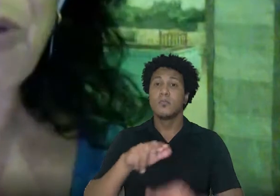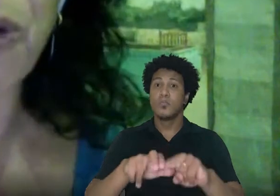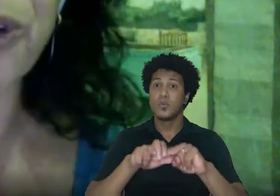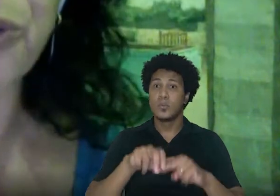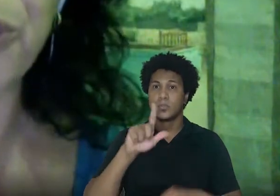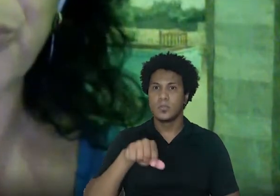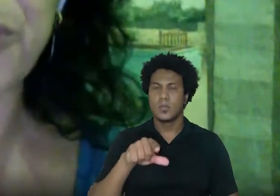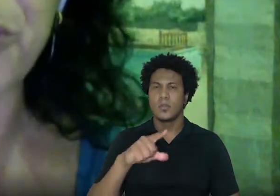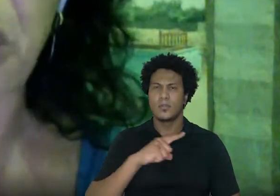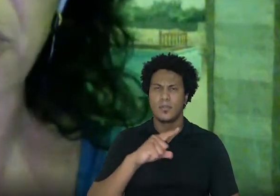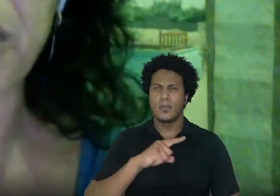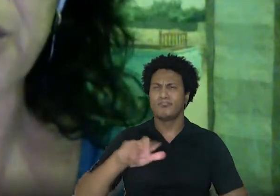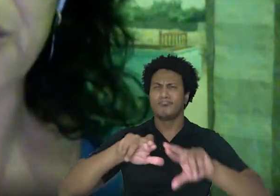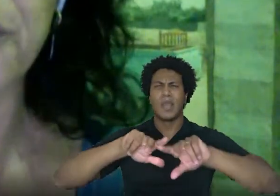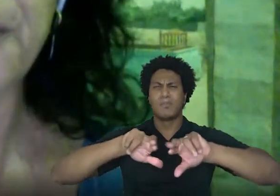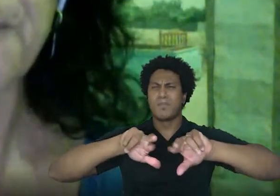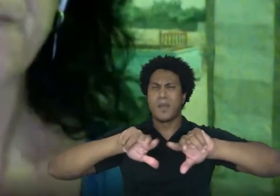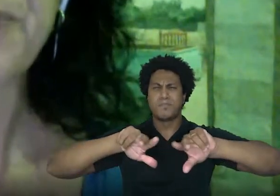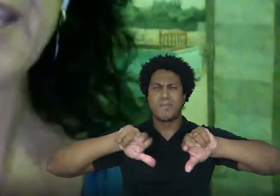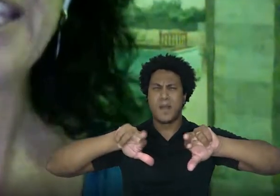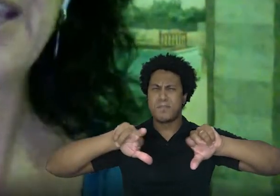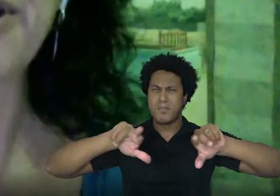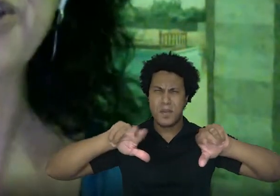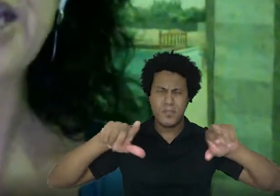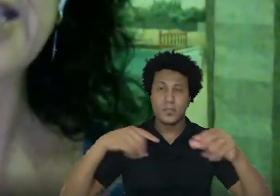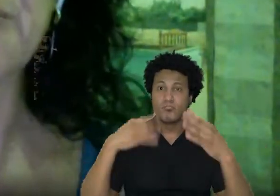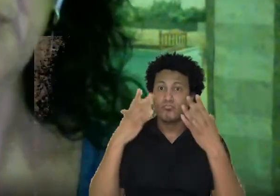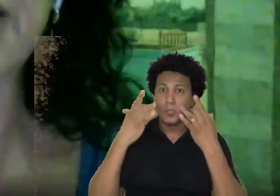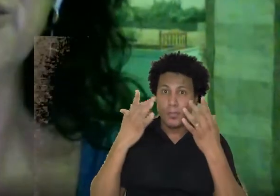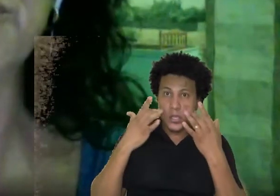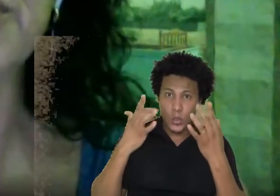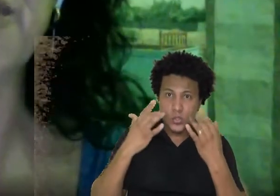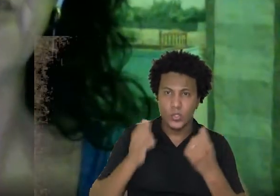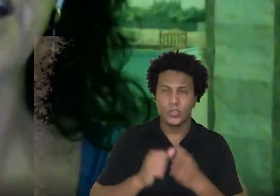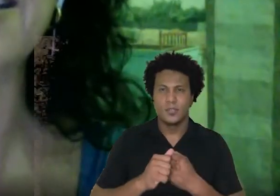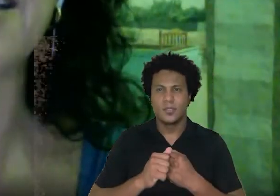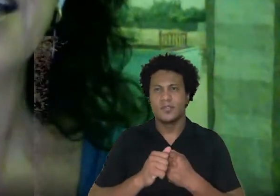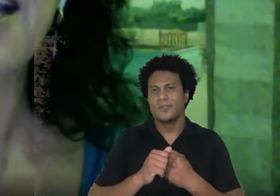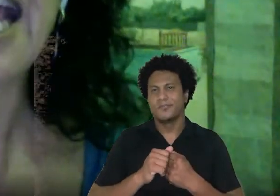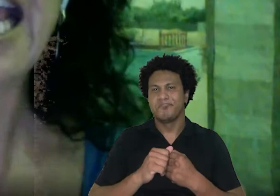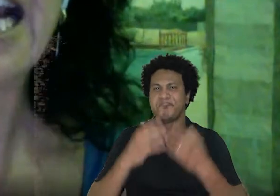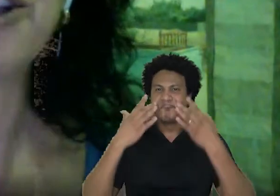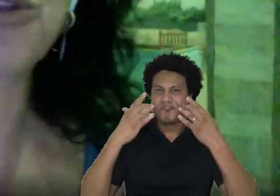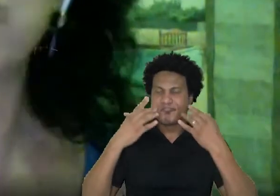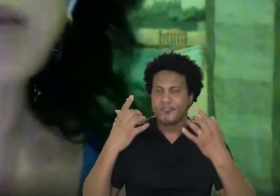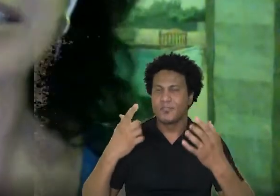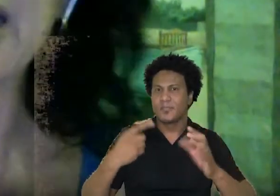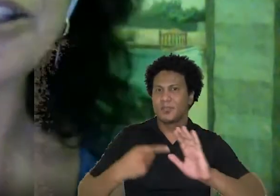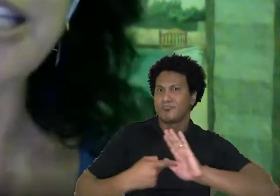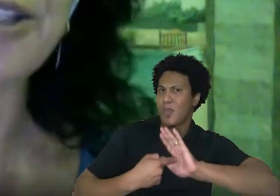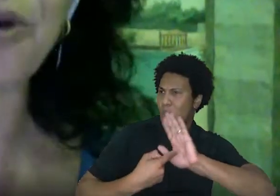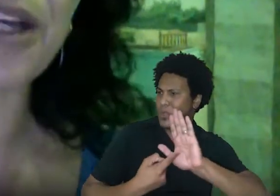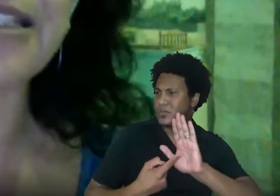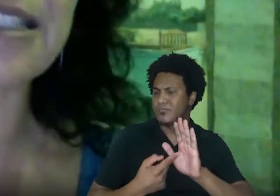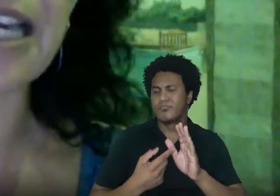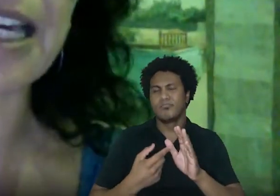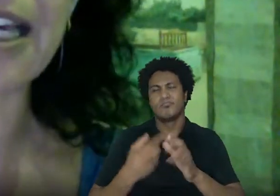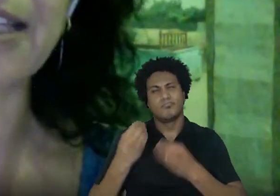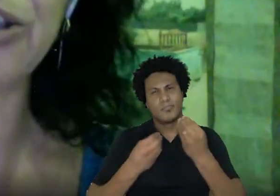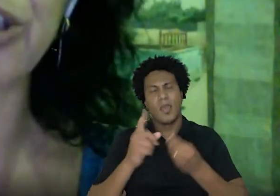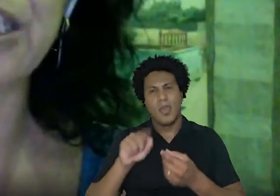é um gosto muito pessoal mesmo. E eu achei que esse pedaço que você faz ele junta uma série de questões